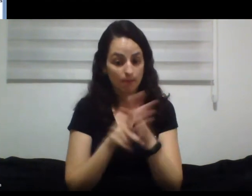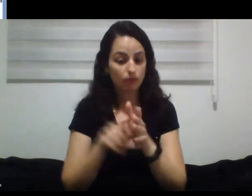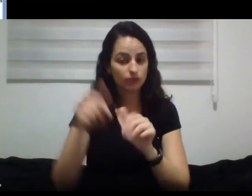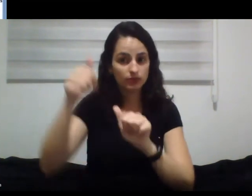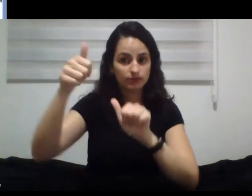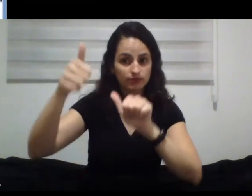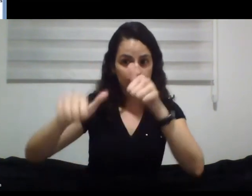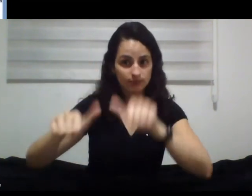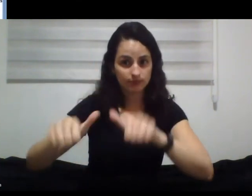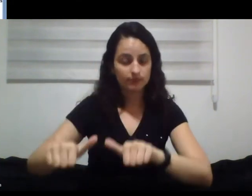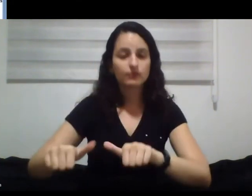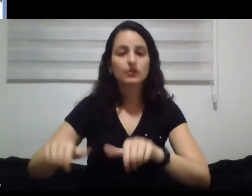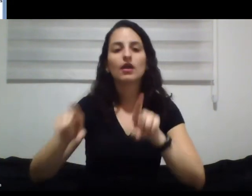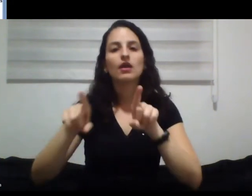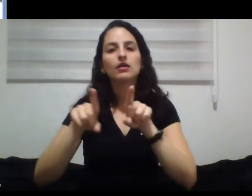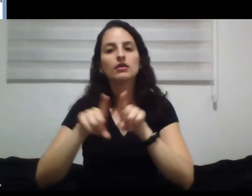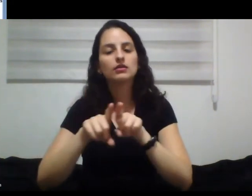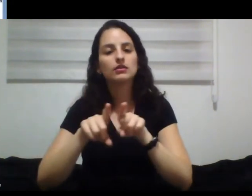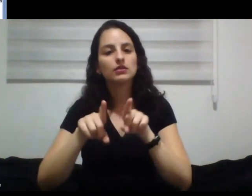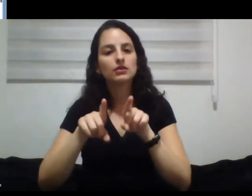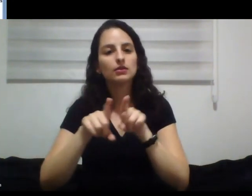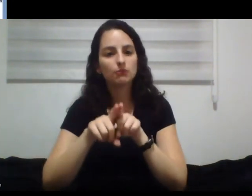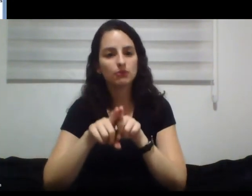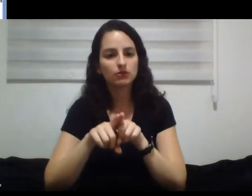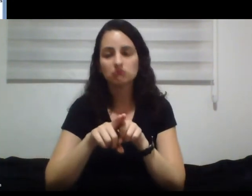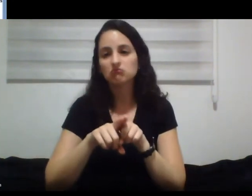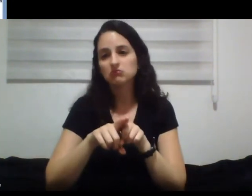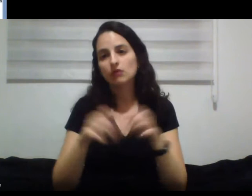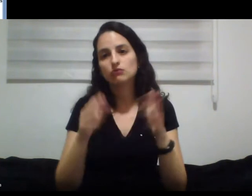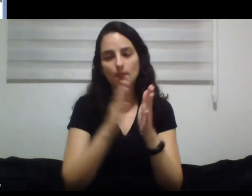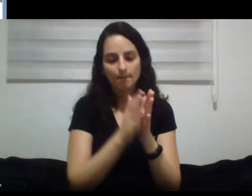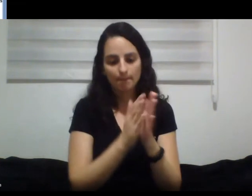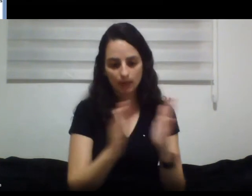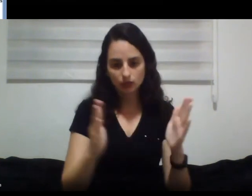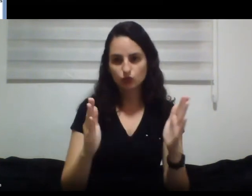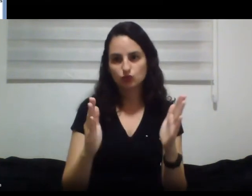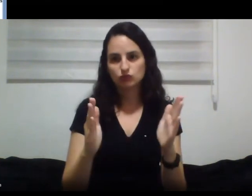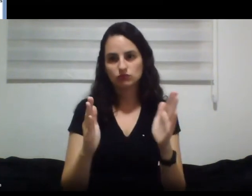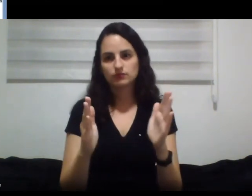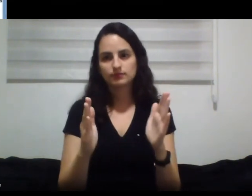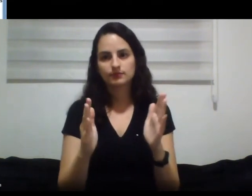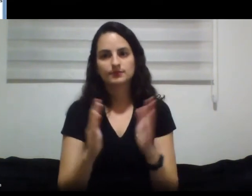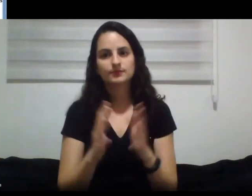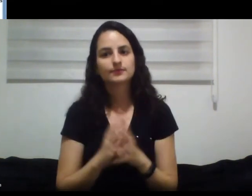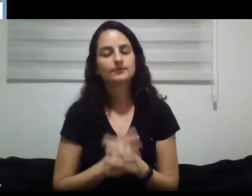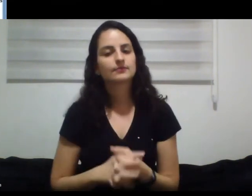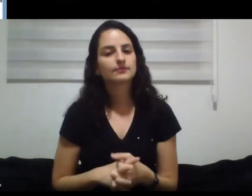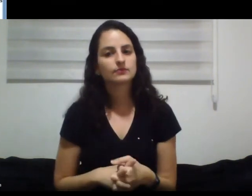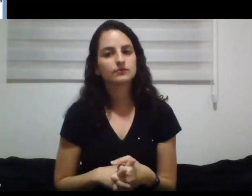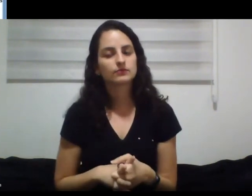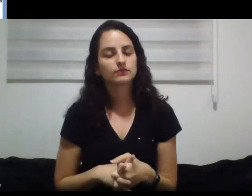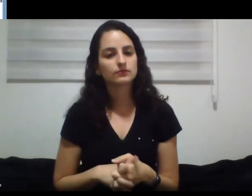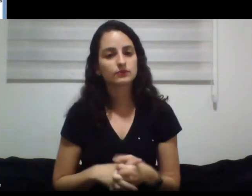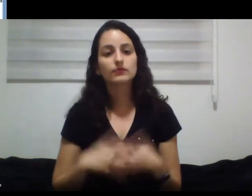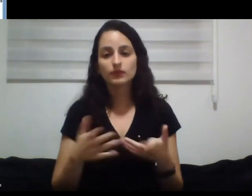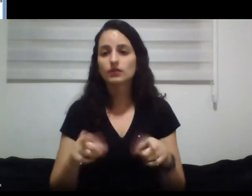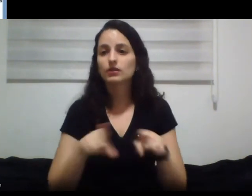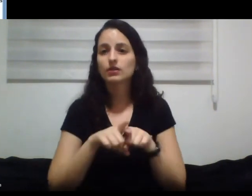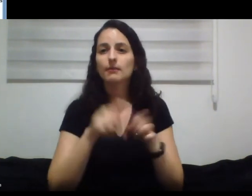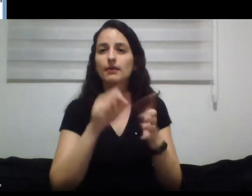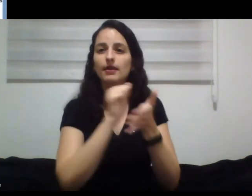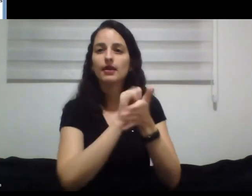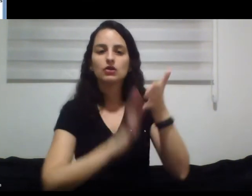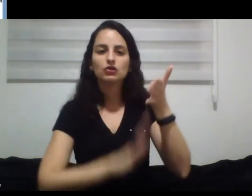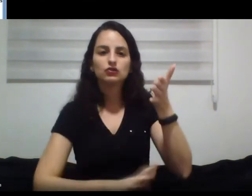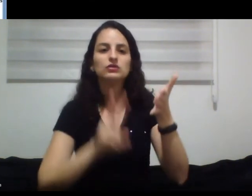a minha dúvida era sobre essa, sobre frequência e avaliação. É, a minha dúvida